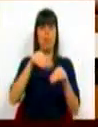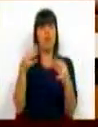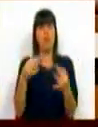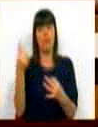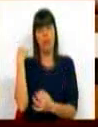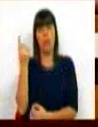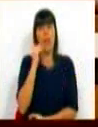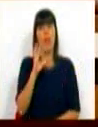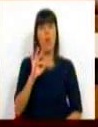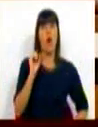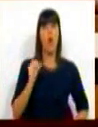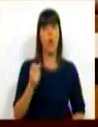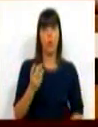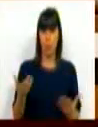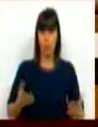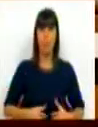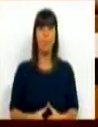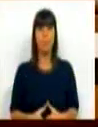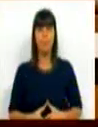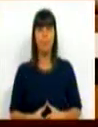tomada no passado dia 4 de outubro.